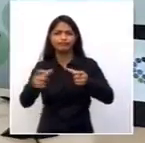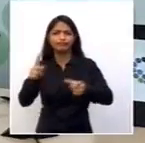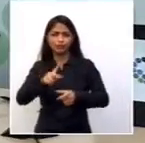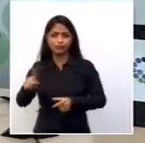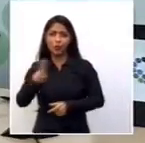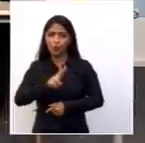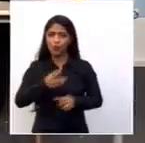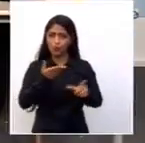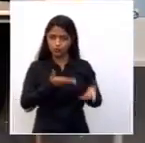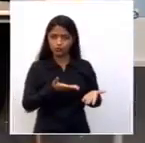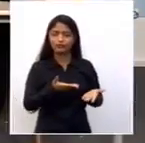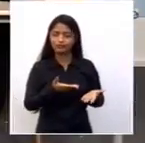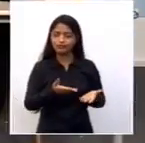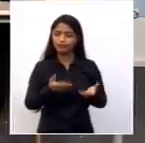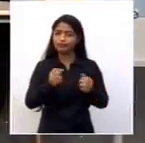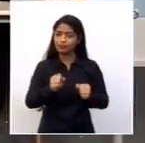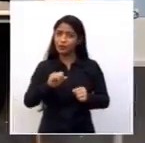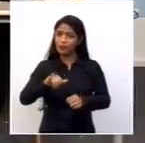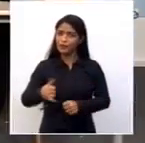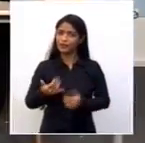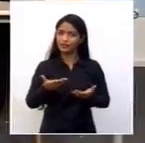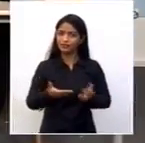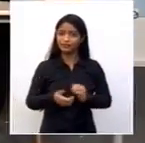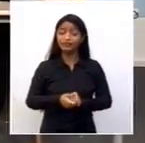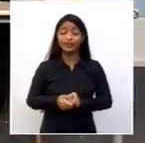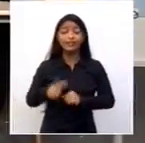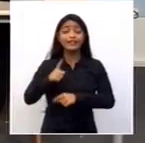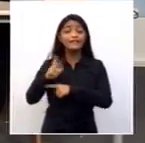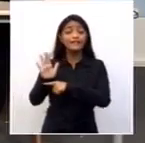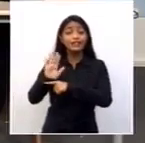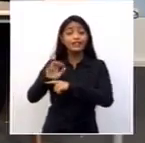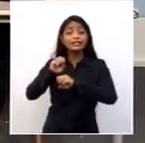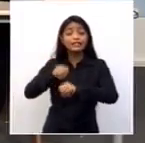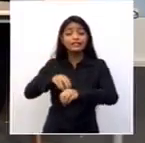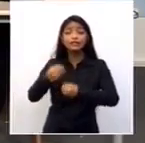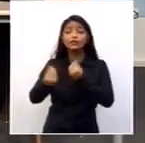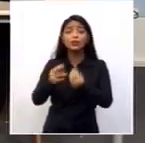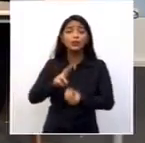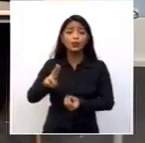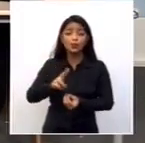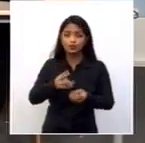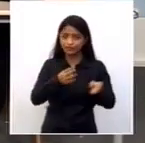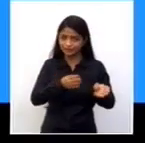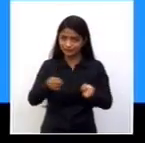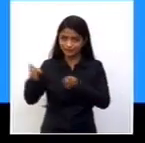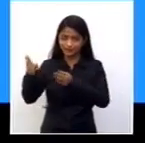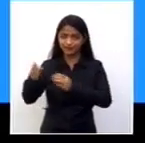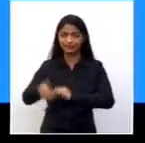professores. Vamos ao vídeo, então, do tutorial? Vamos lá.